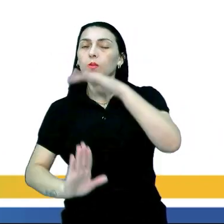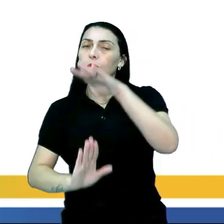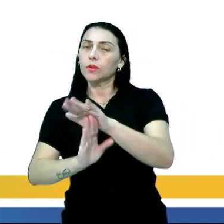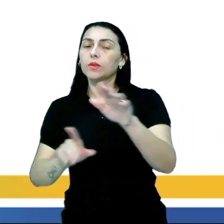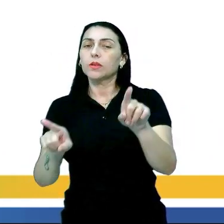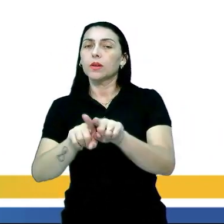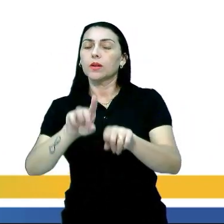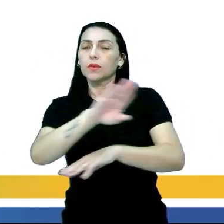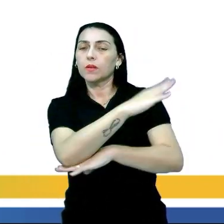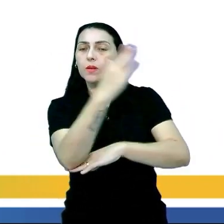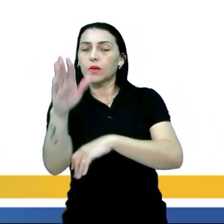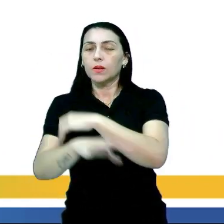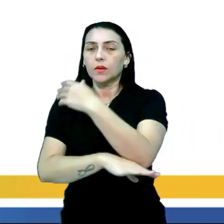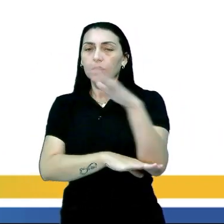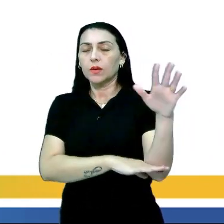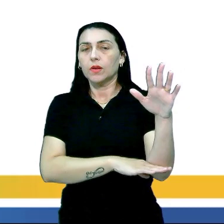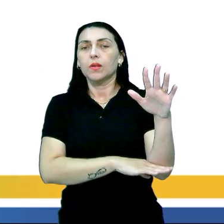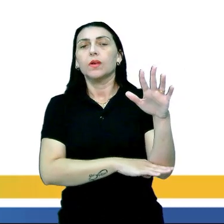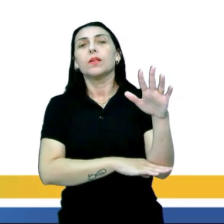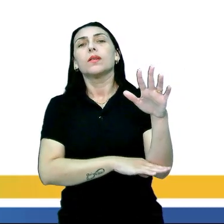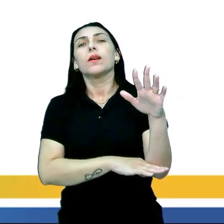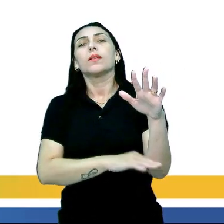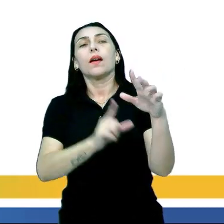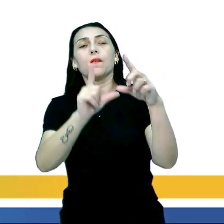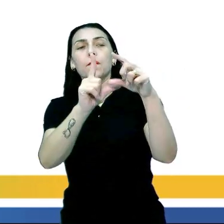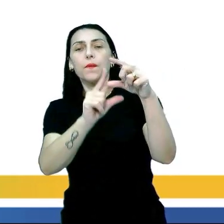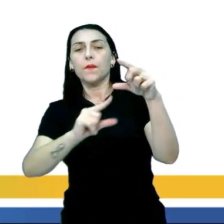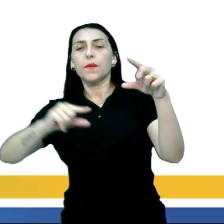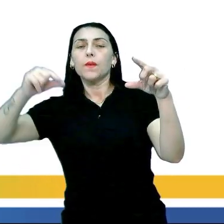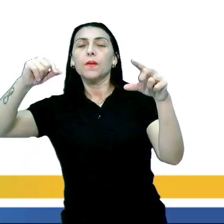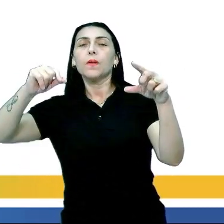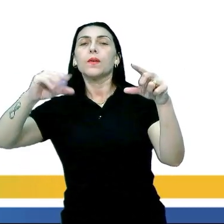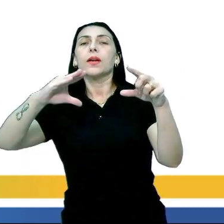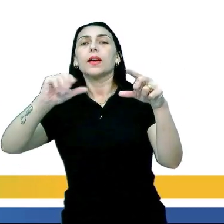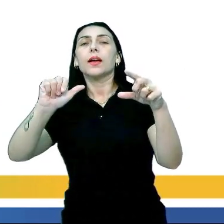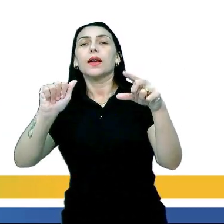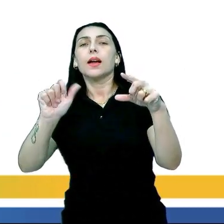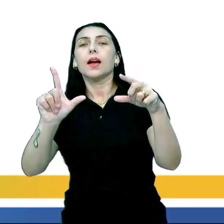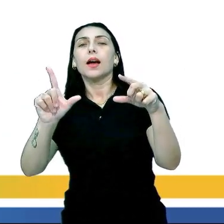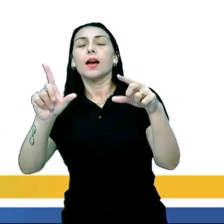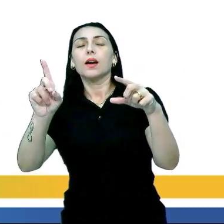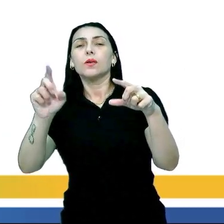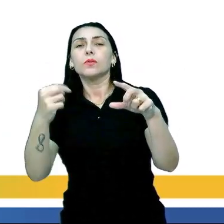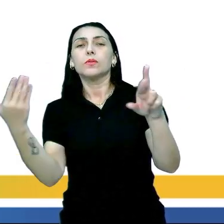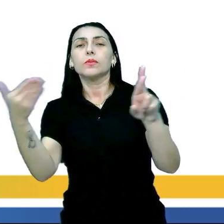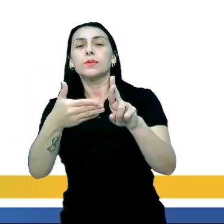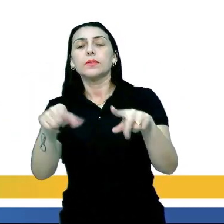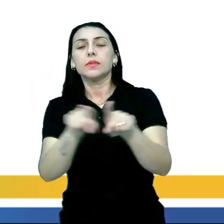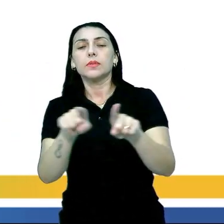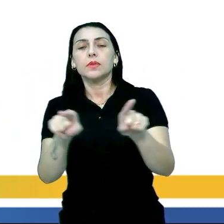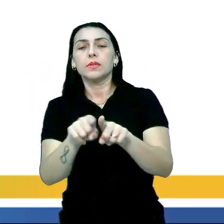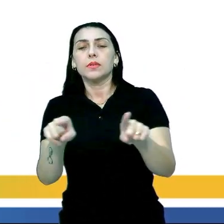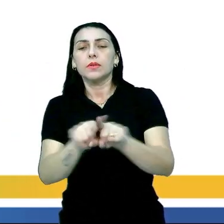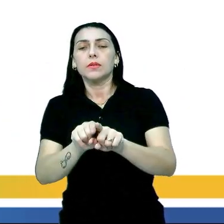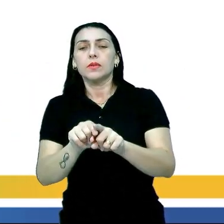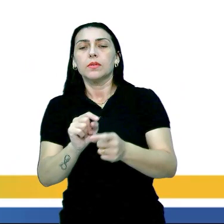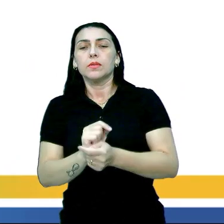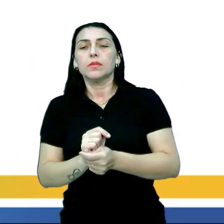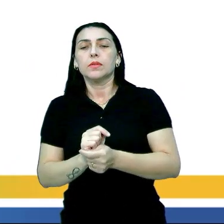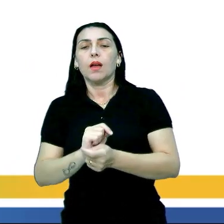limite da floresta caducifólia. A gente tem uma parte representada também